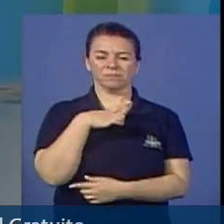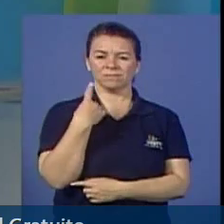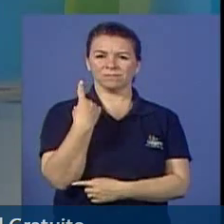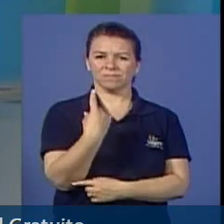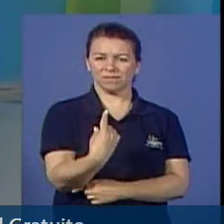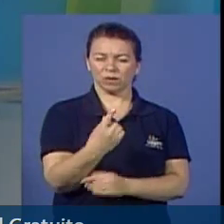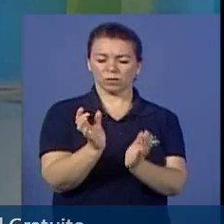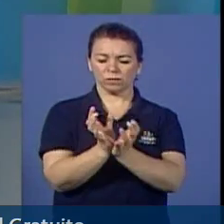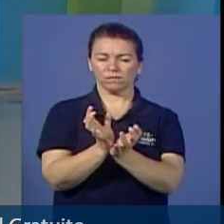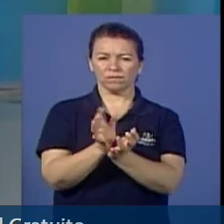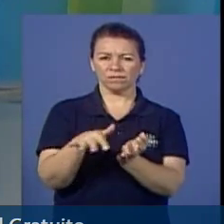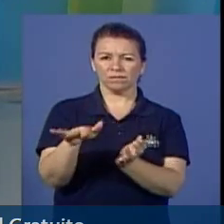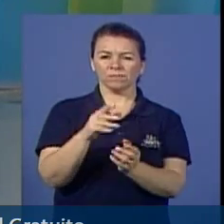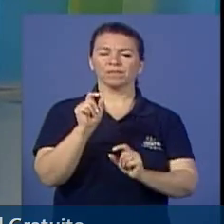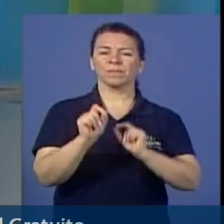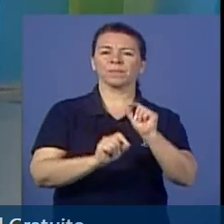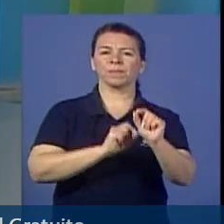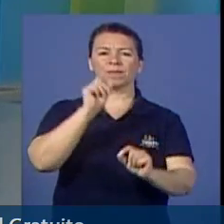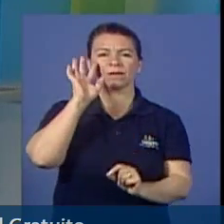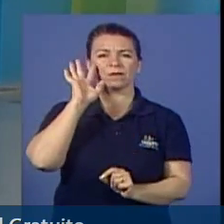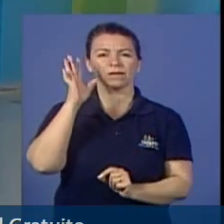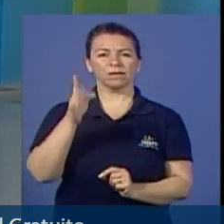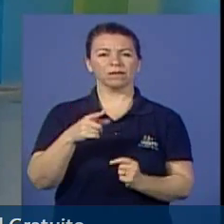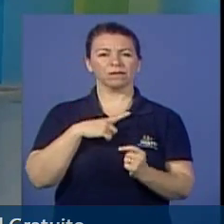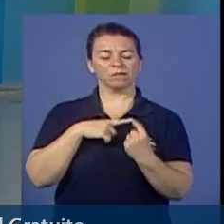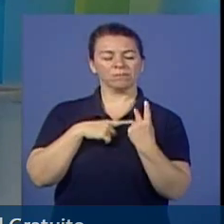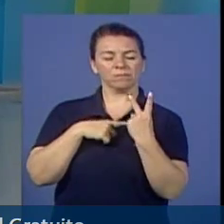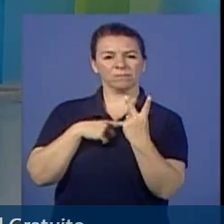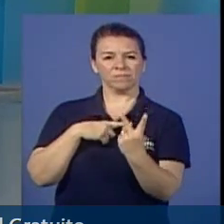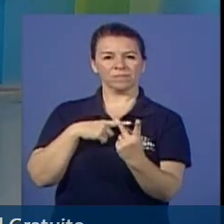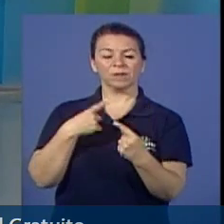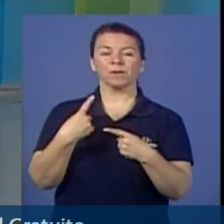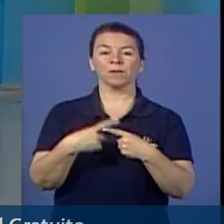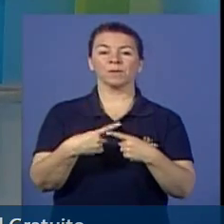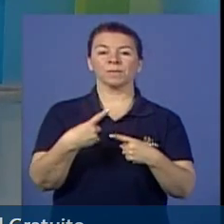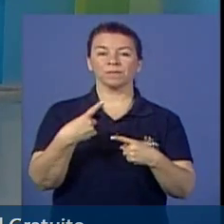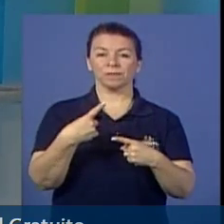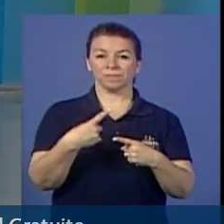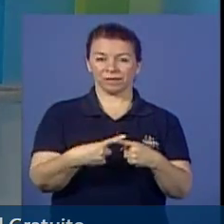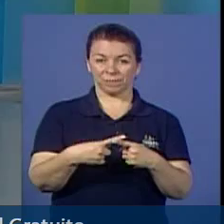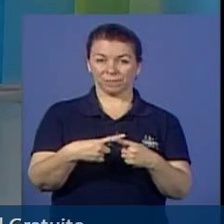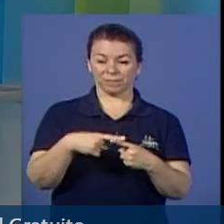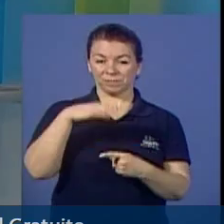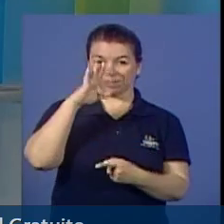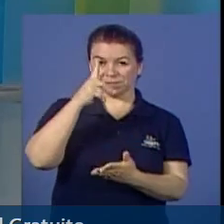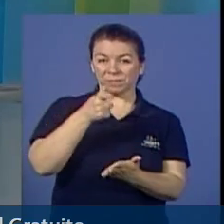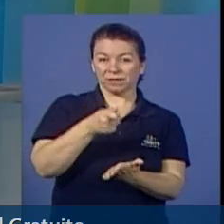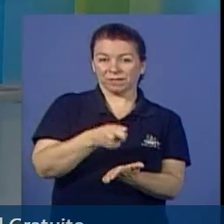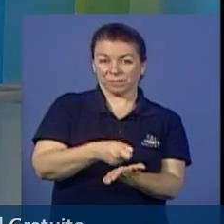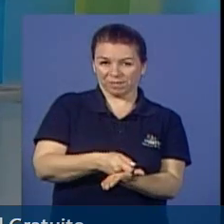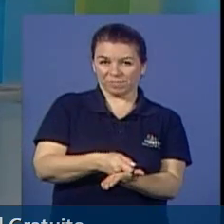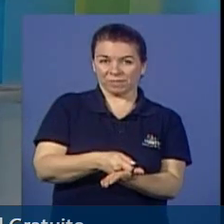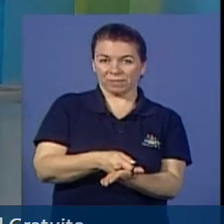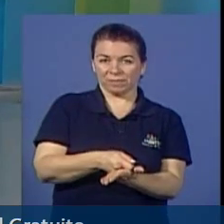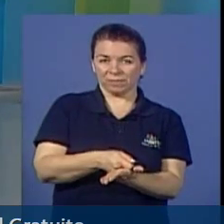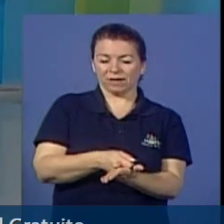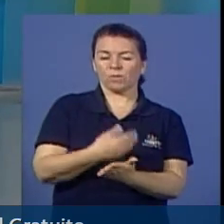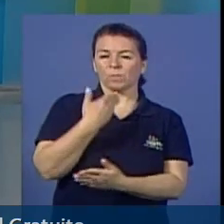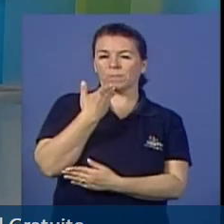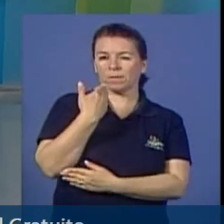partido. Como é que nós passamos a ter dois? Porque a ditadura pretendeu